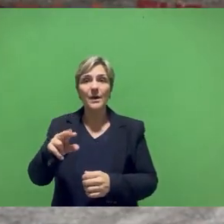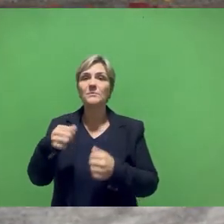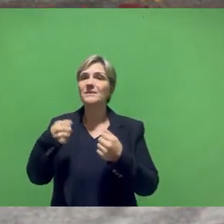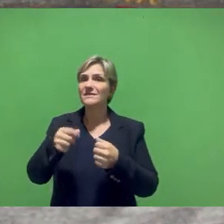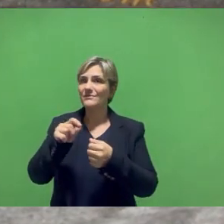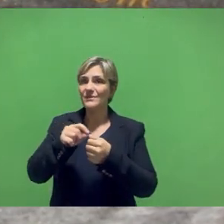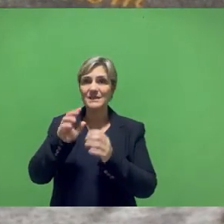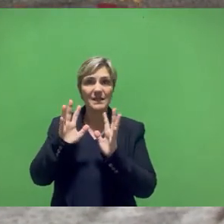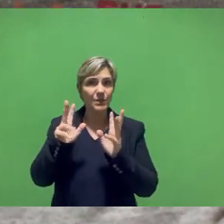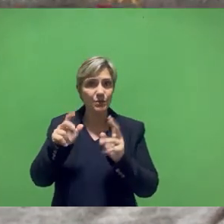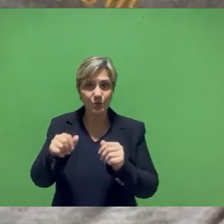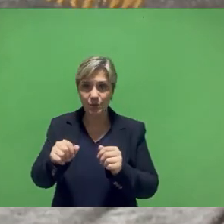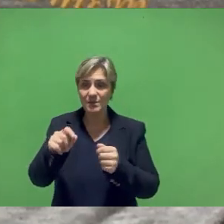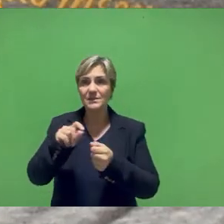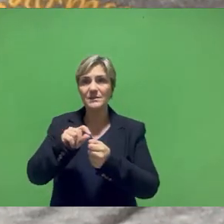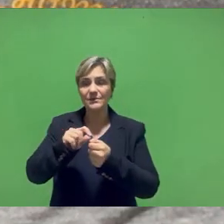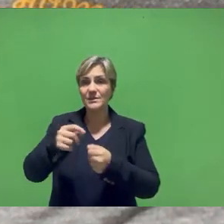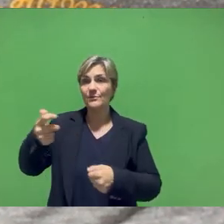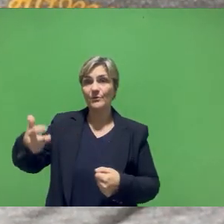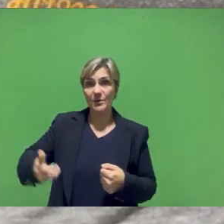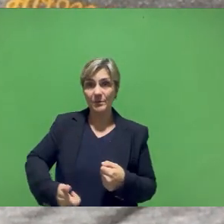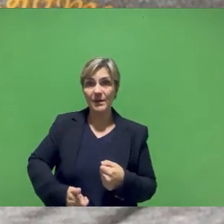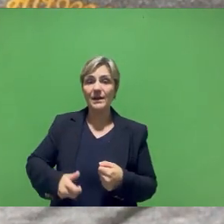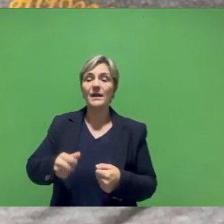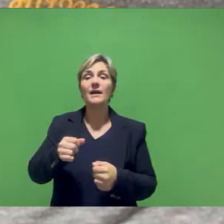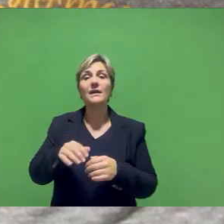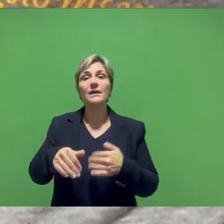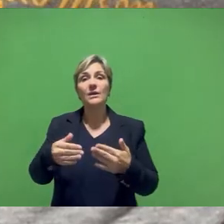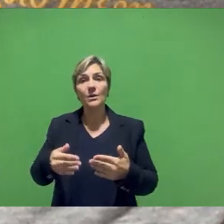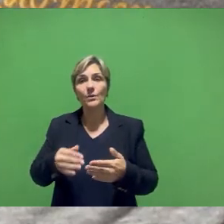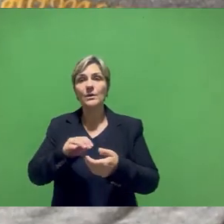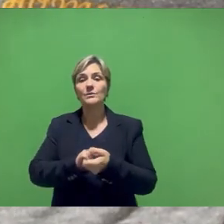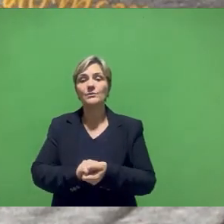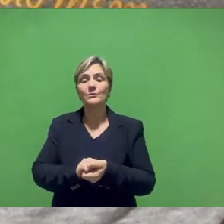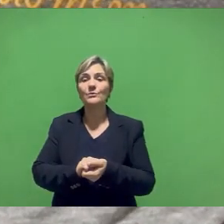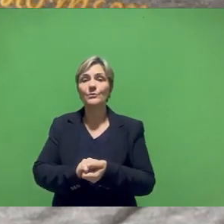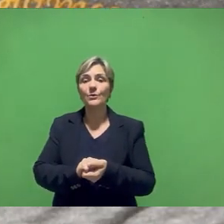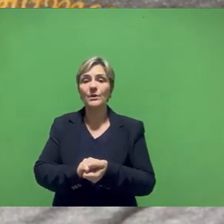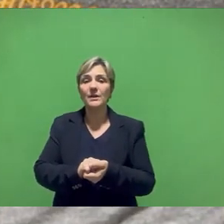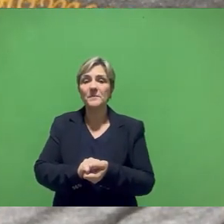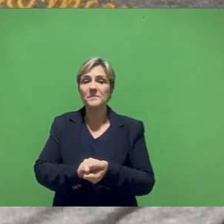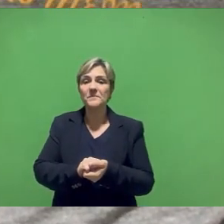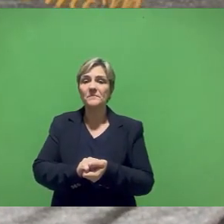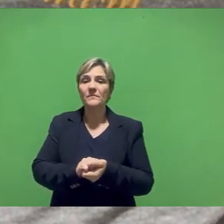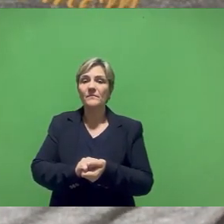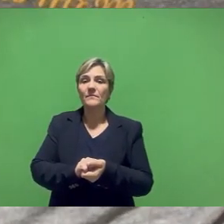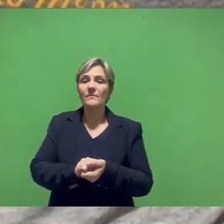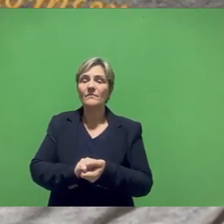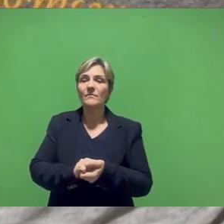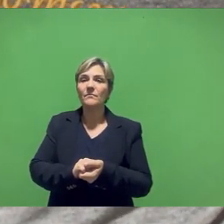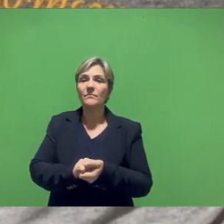cada aplicação. E quando for a NPH, misturar a cada aplicação.